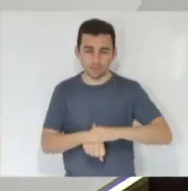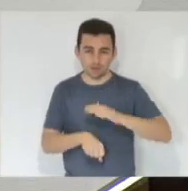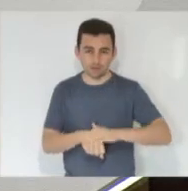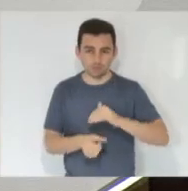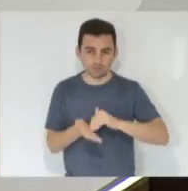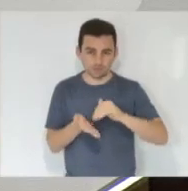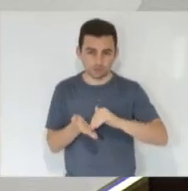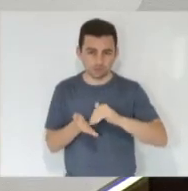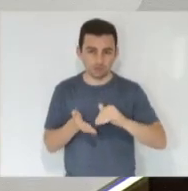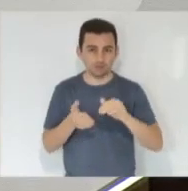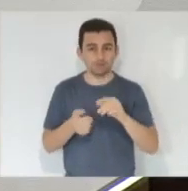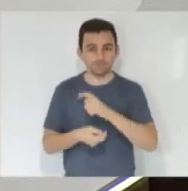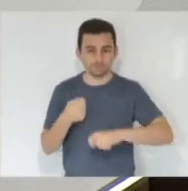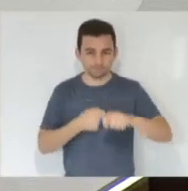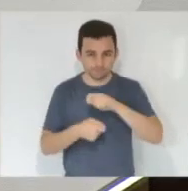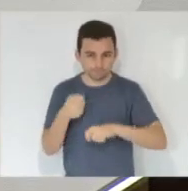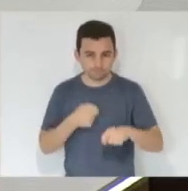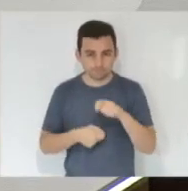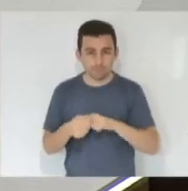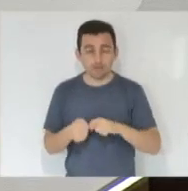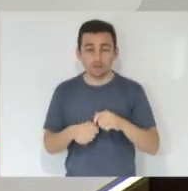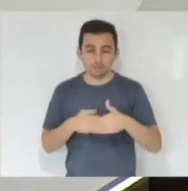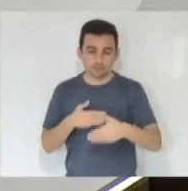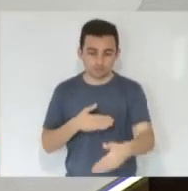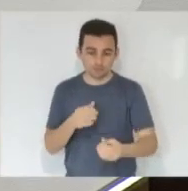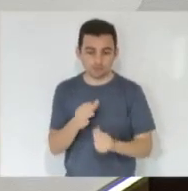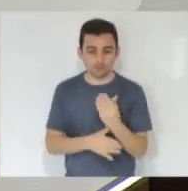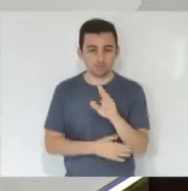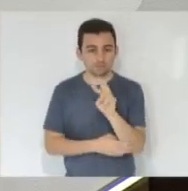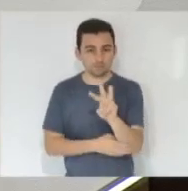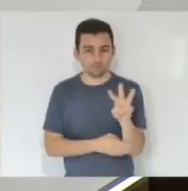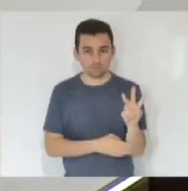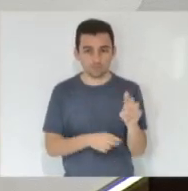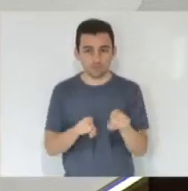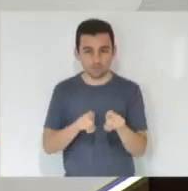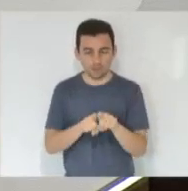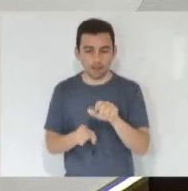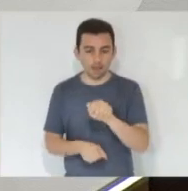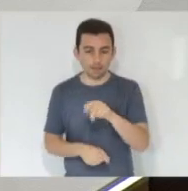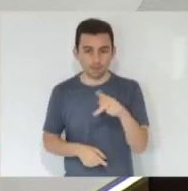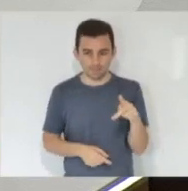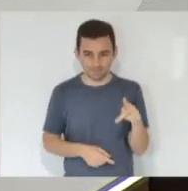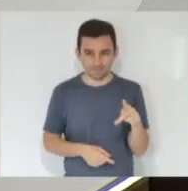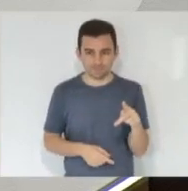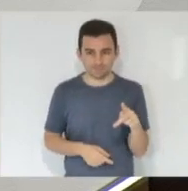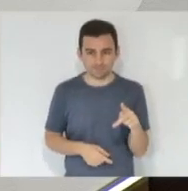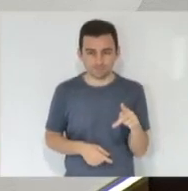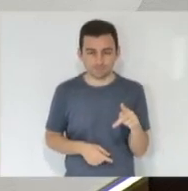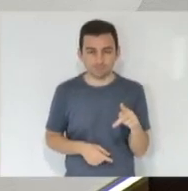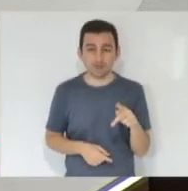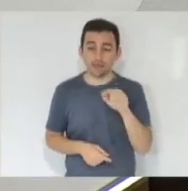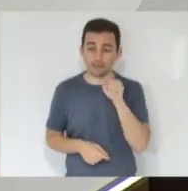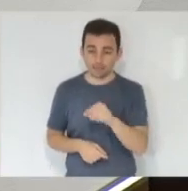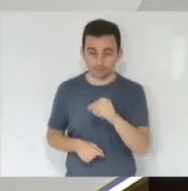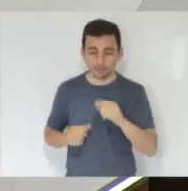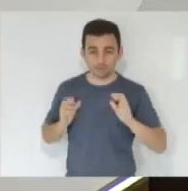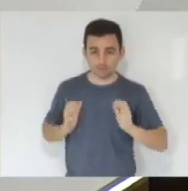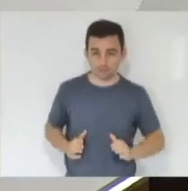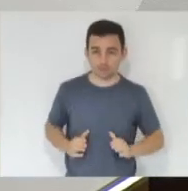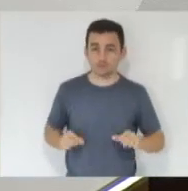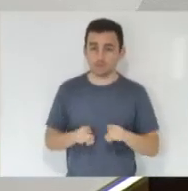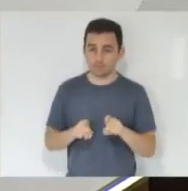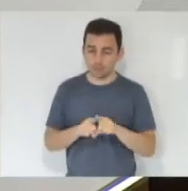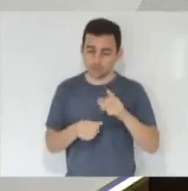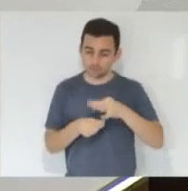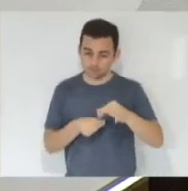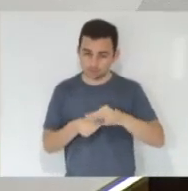da Fazenda, a partir da criação de um site e aplicativo de celular, no qual cidadãos e entidades sem